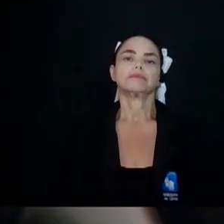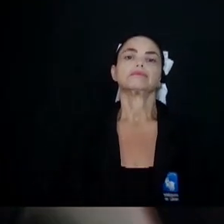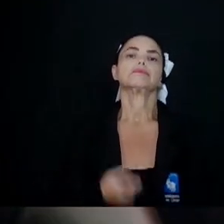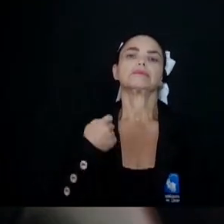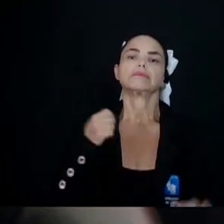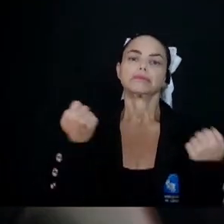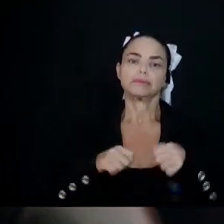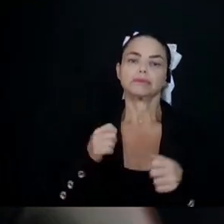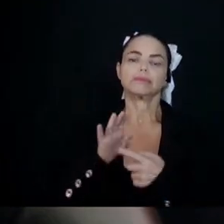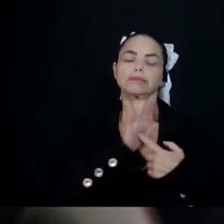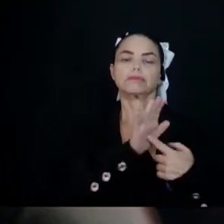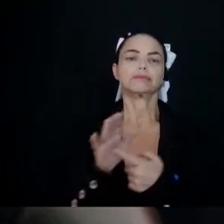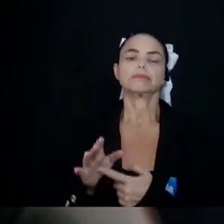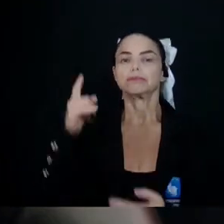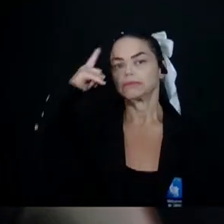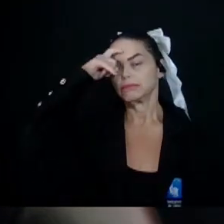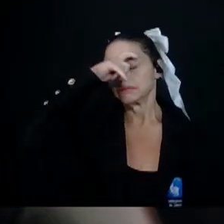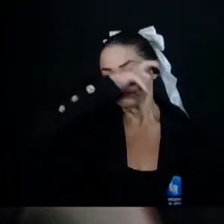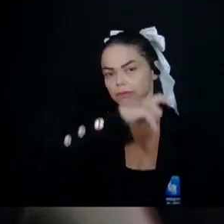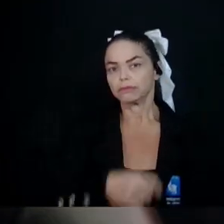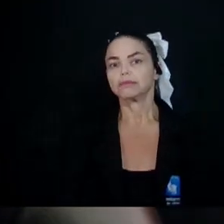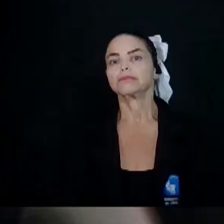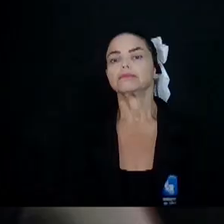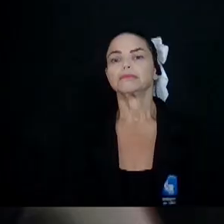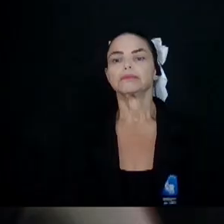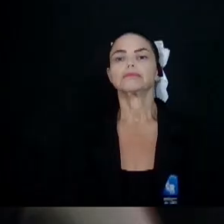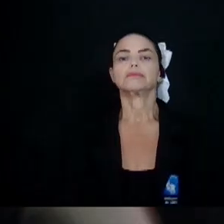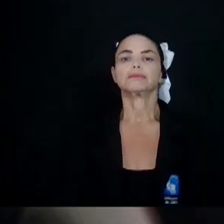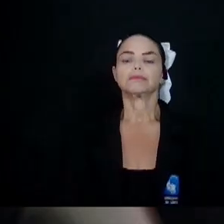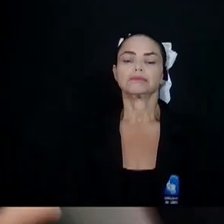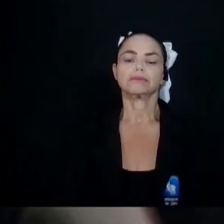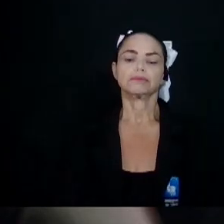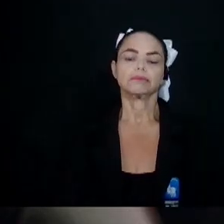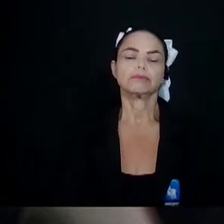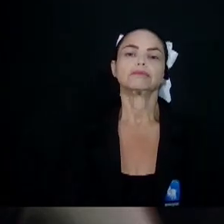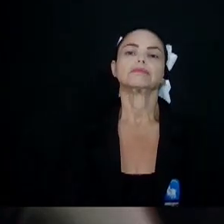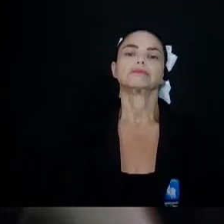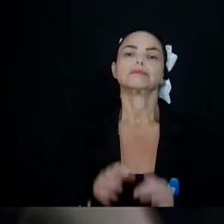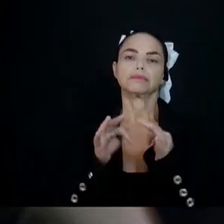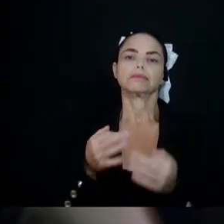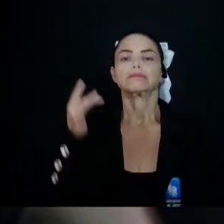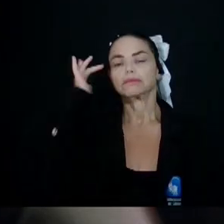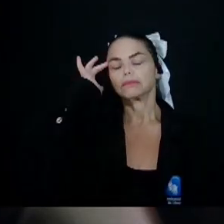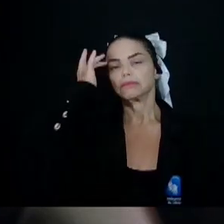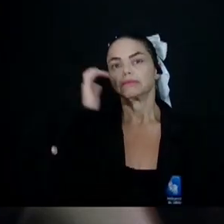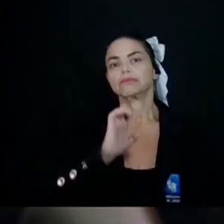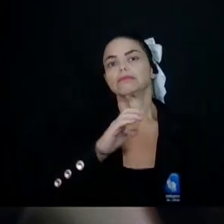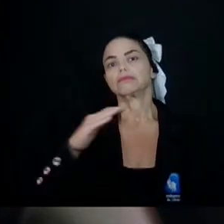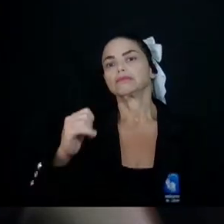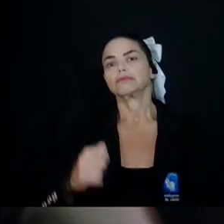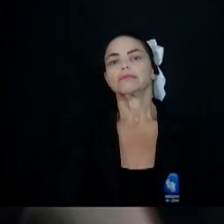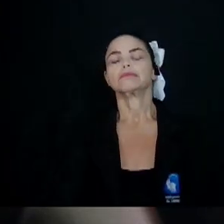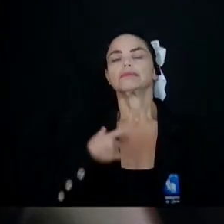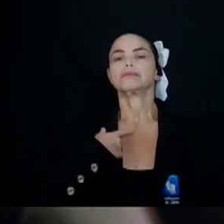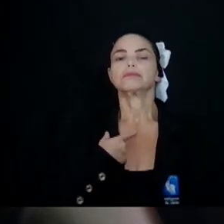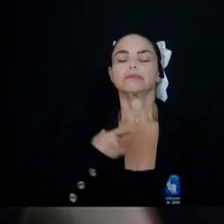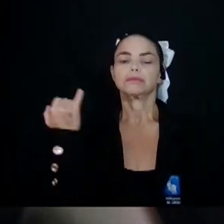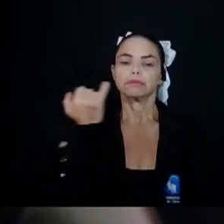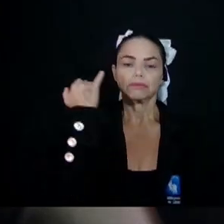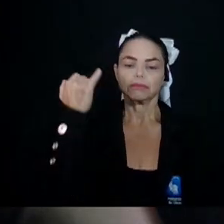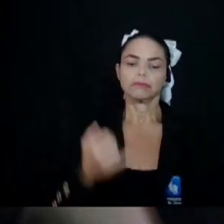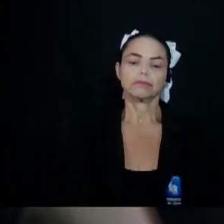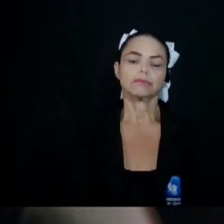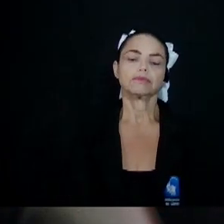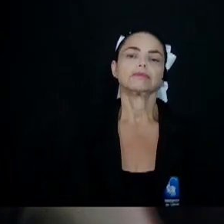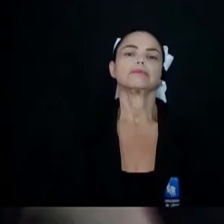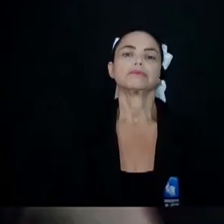uma dificuldade em relação a isso. Então, assim, eu acho que o ECA Digital, ele traz algo muito importante, que